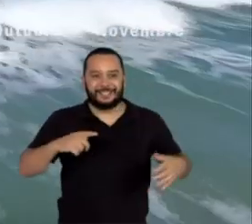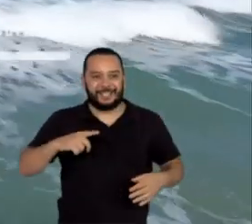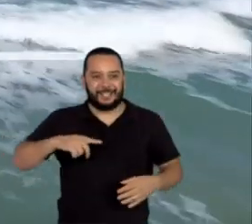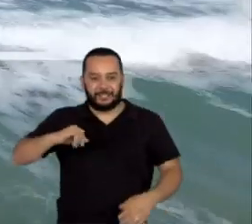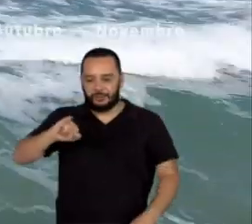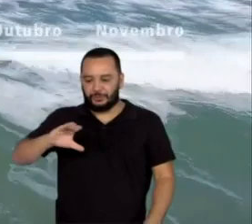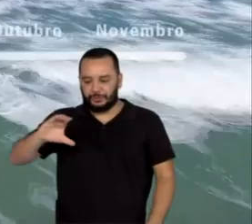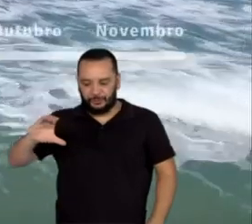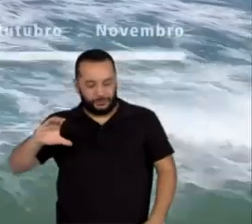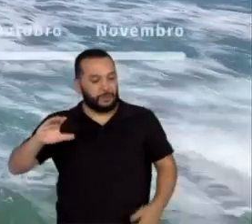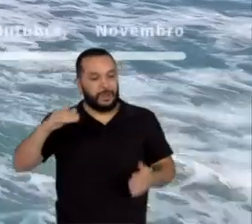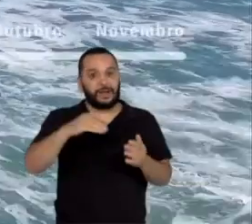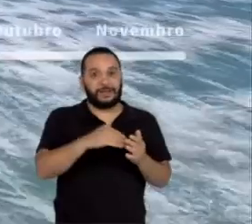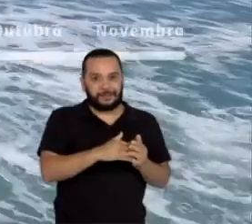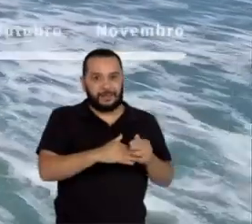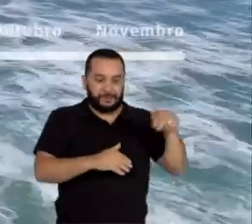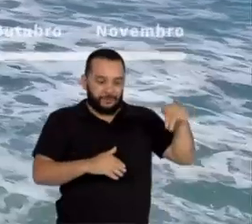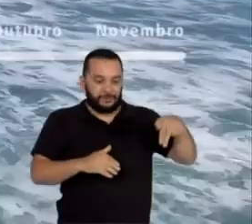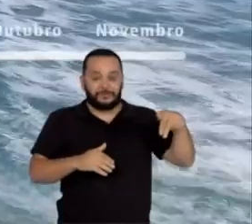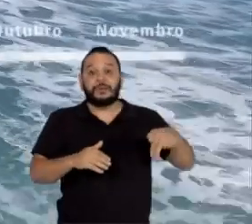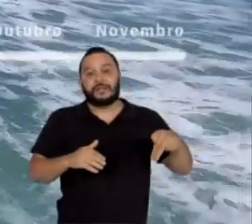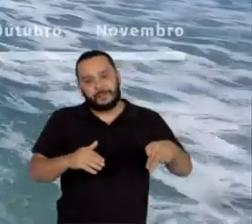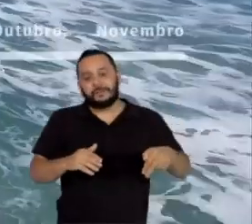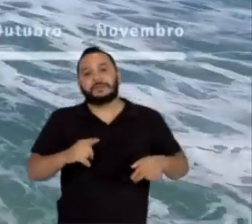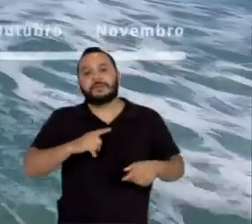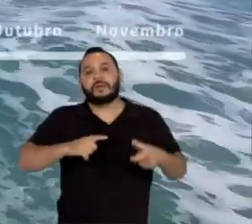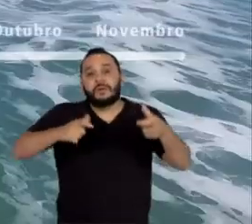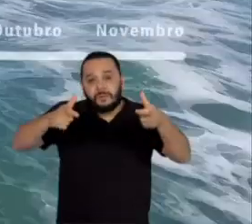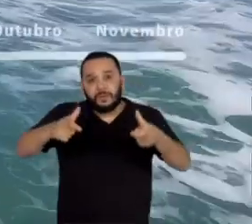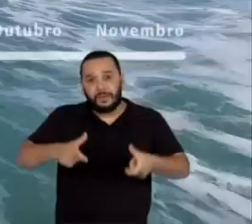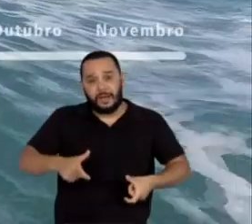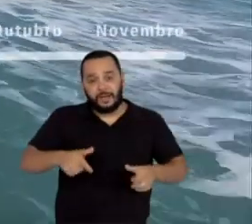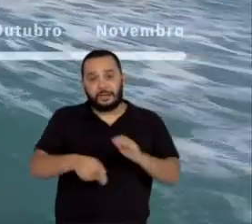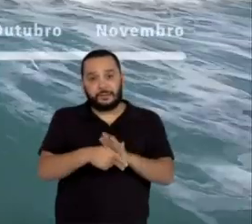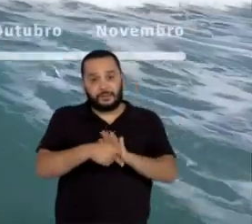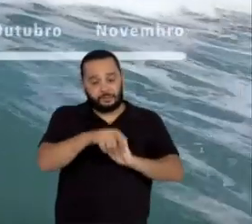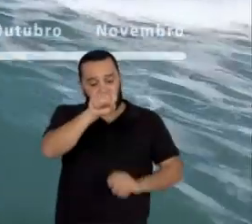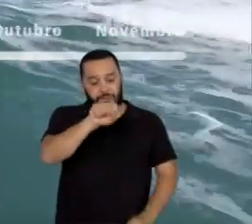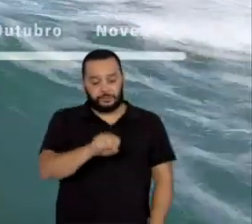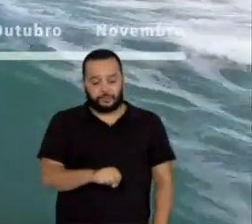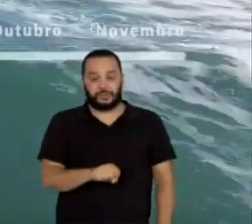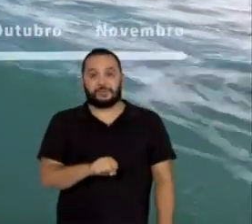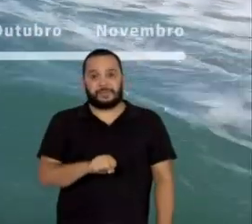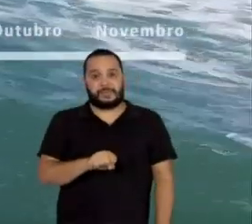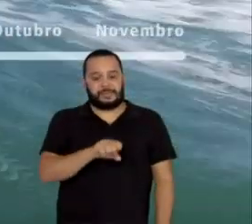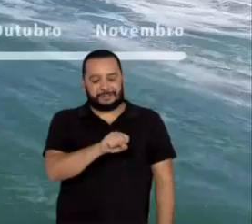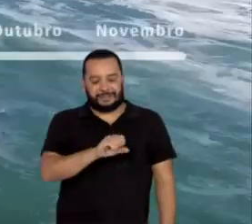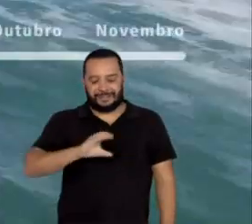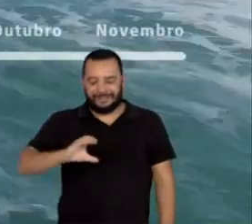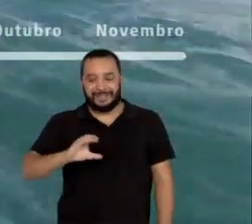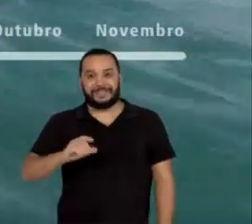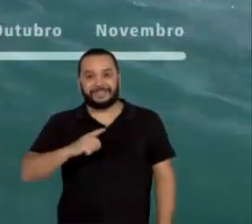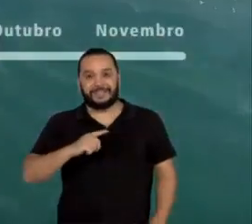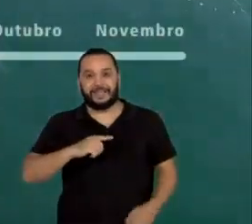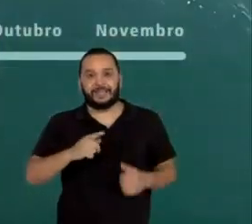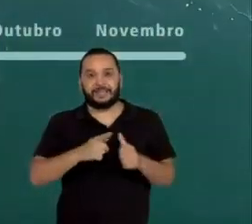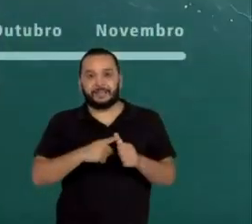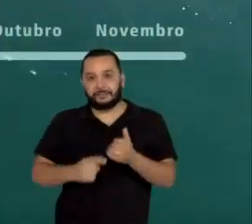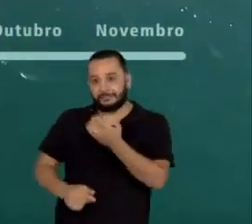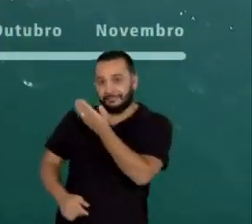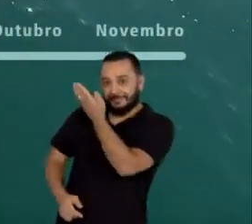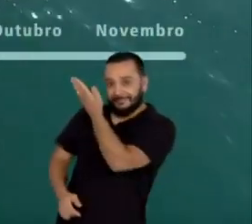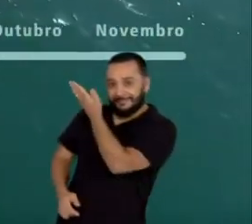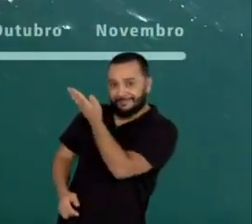a novembro, os mamíferos escolhem a região costeira do sul de Santa Catarina, entre as regiões de Paulo